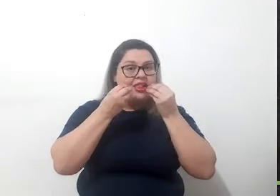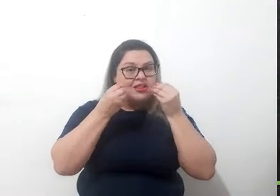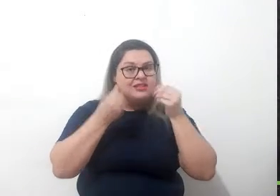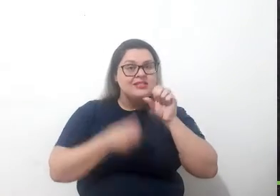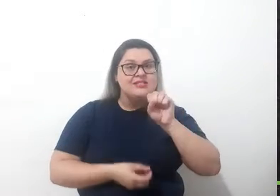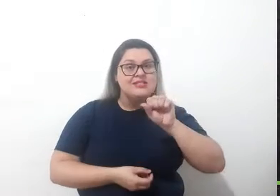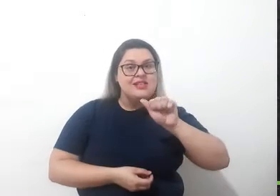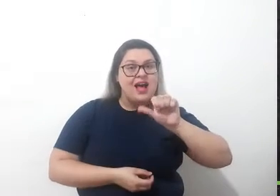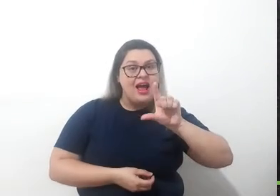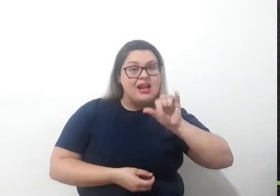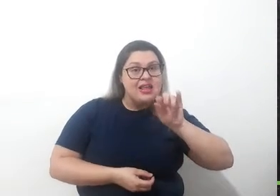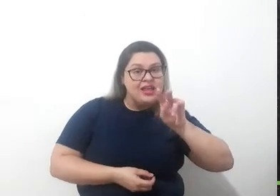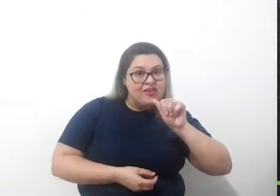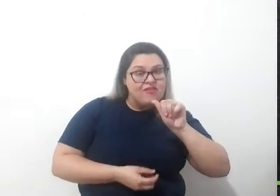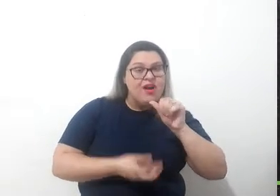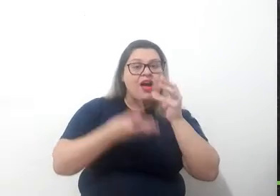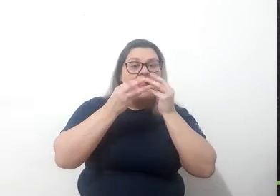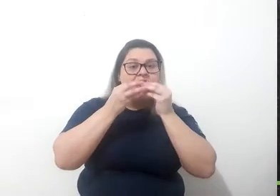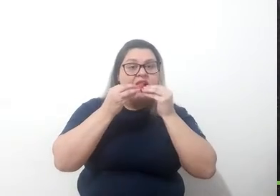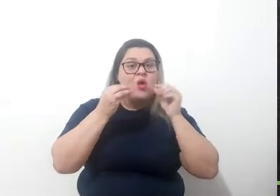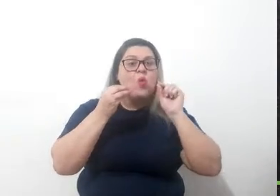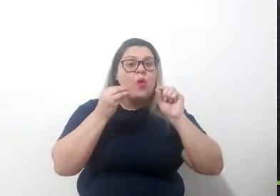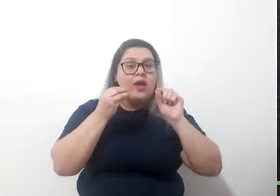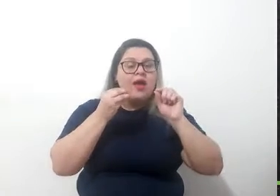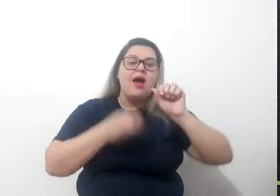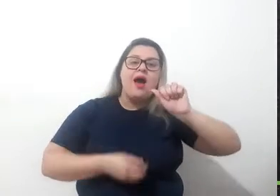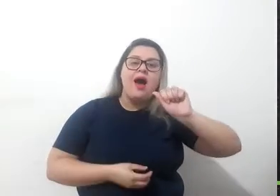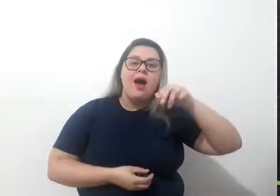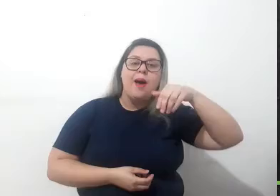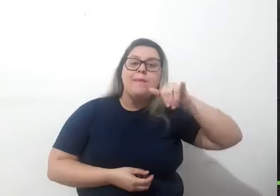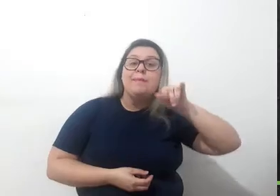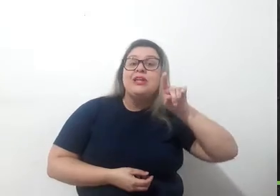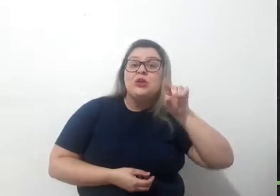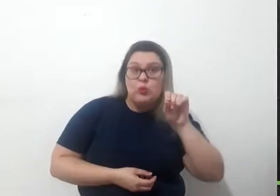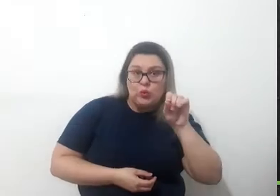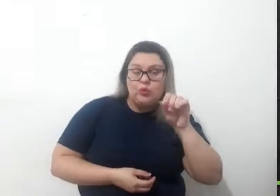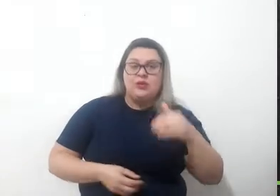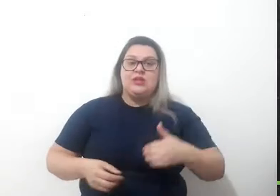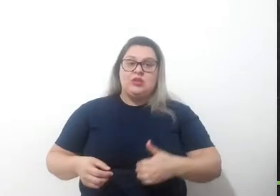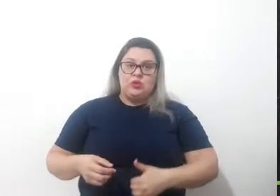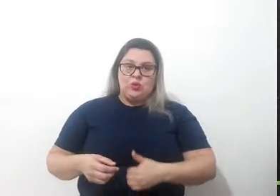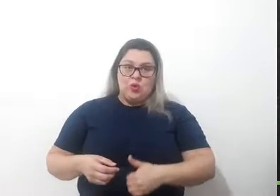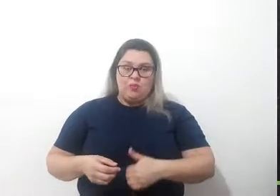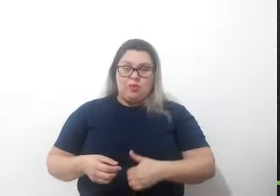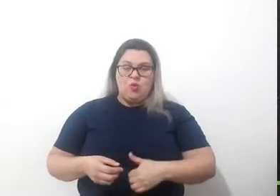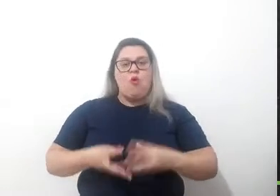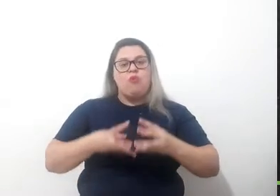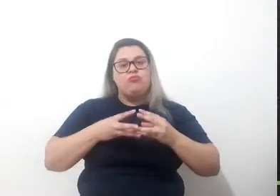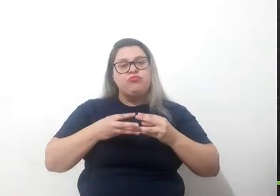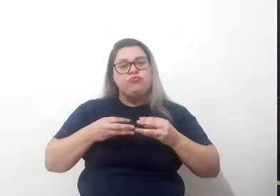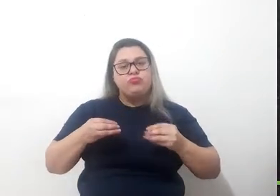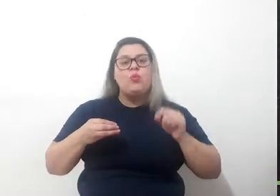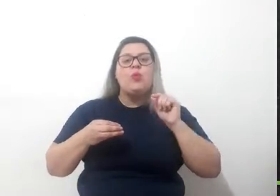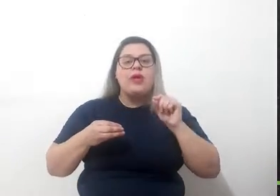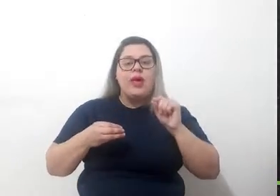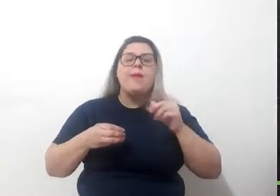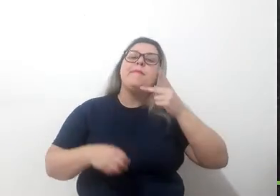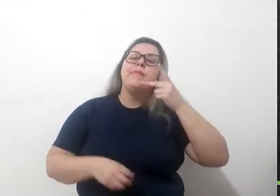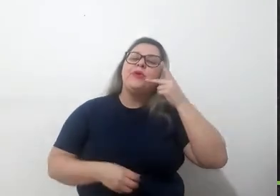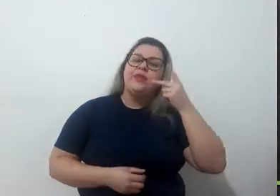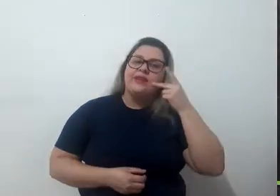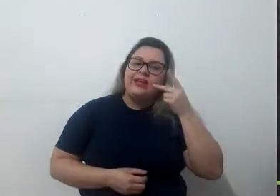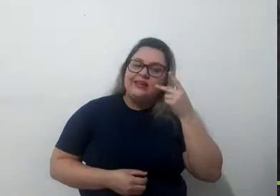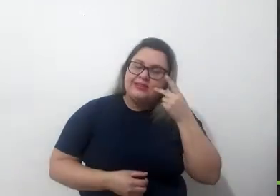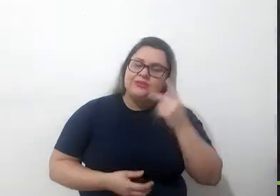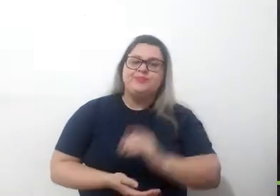digere amido. No estômago, digere proteína. Depois temos o